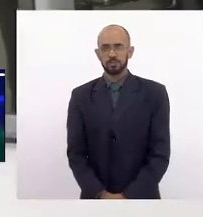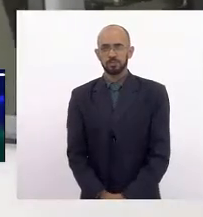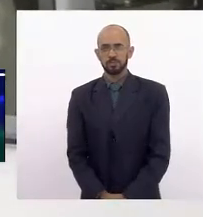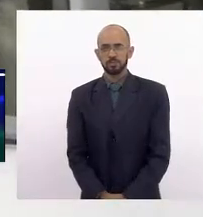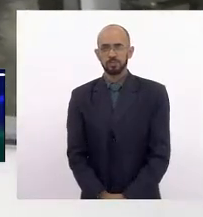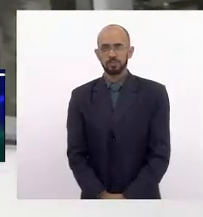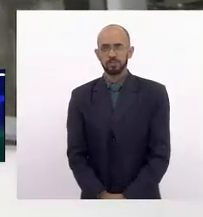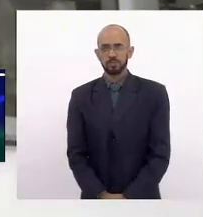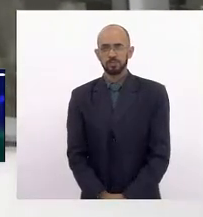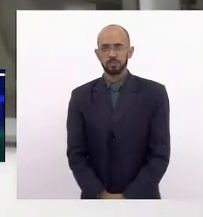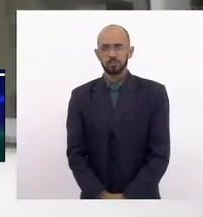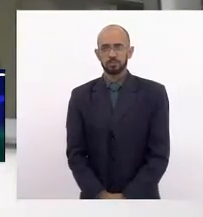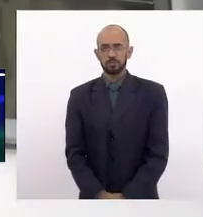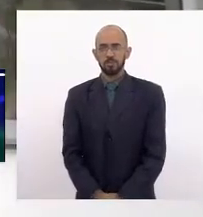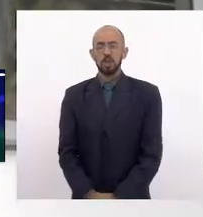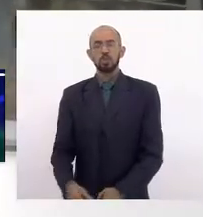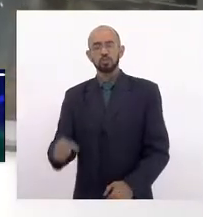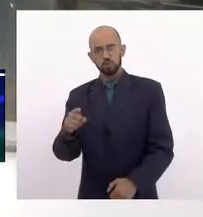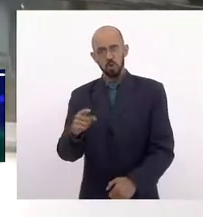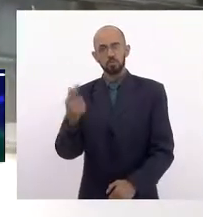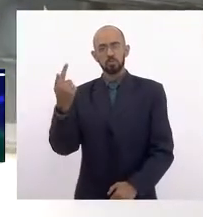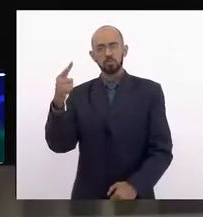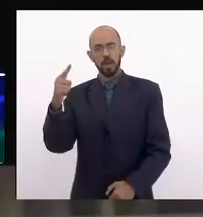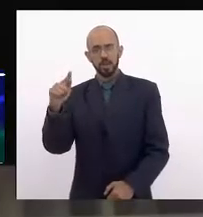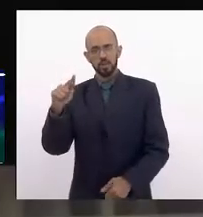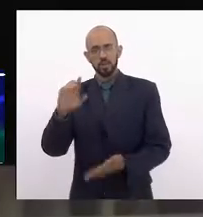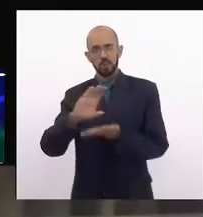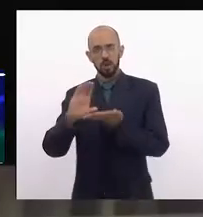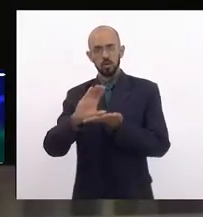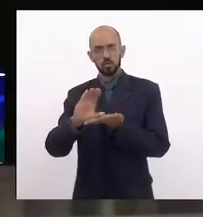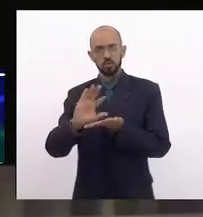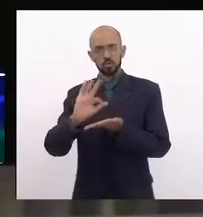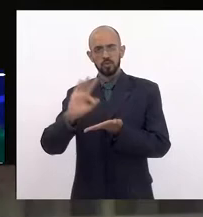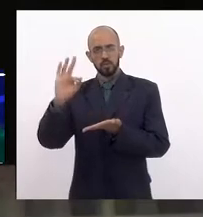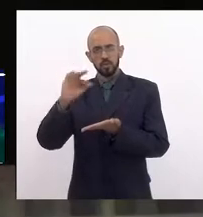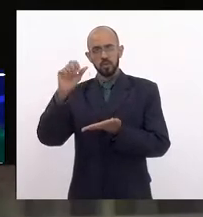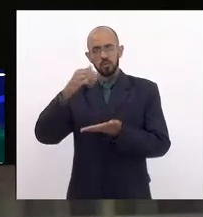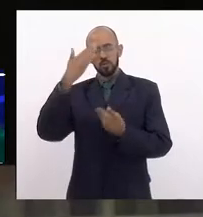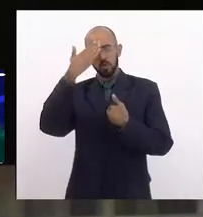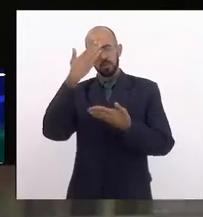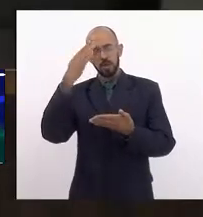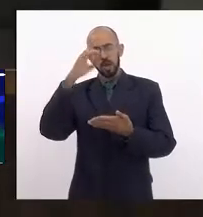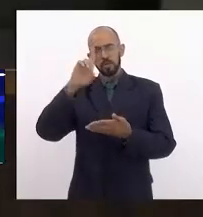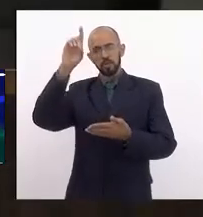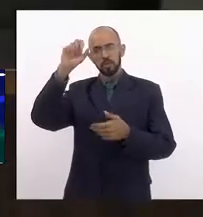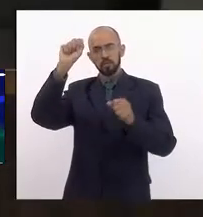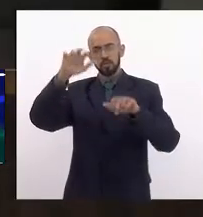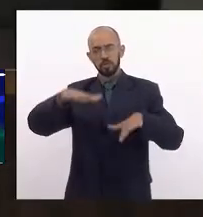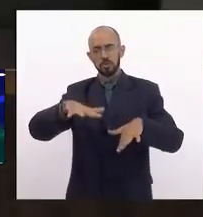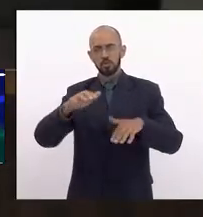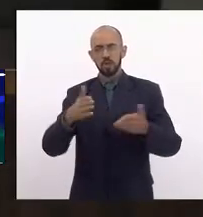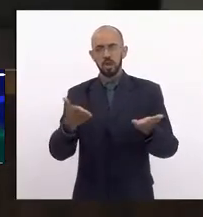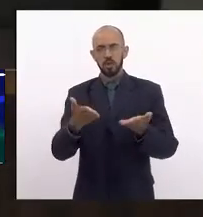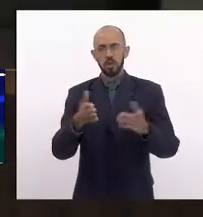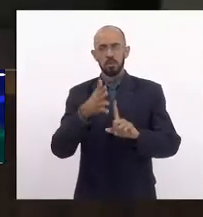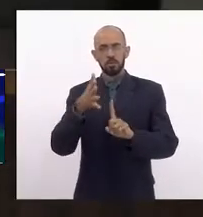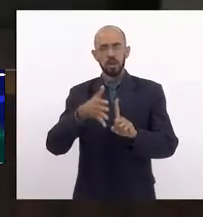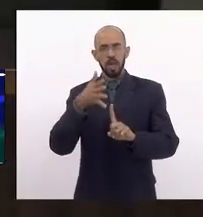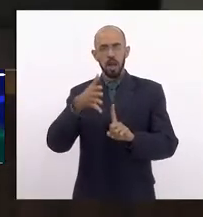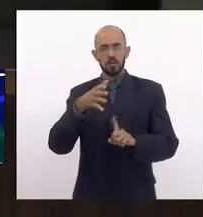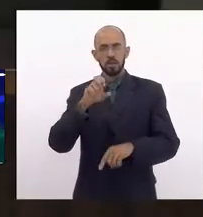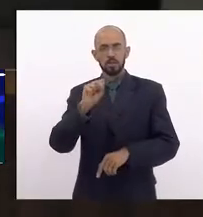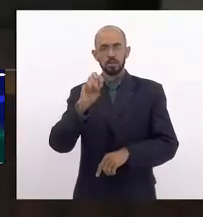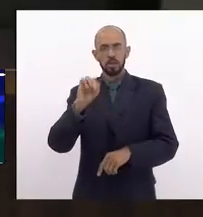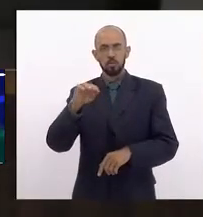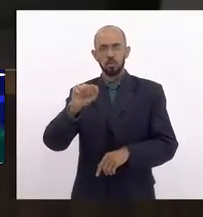nós estamos garantidos para a Constituição Federal Muito obrigado a vocês Deus nos abençoe com a palavra o Deputado